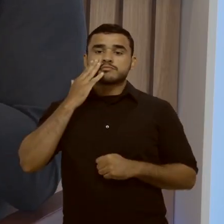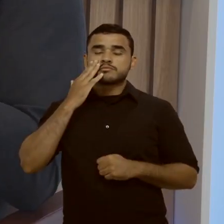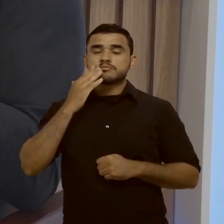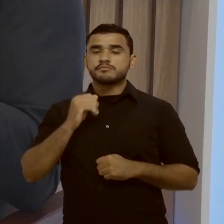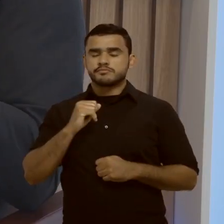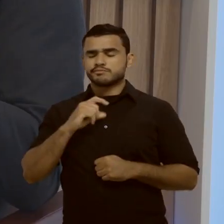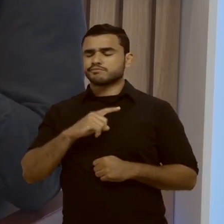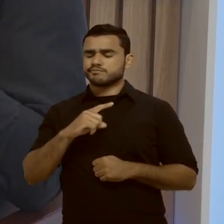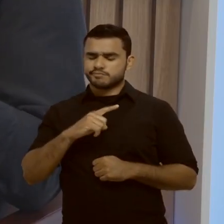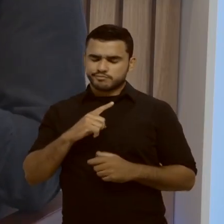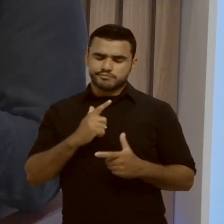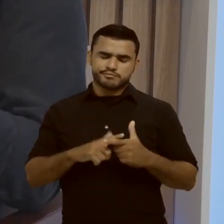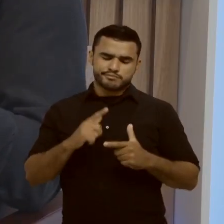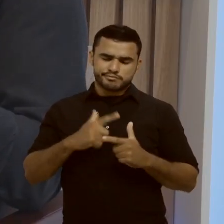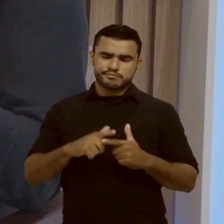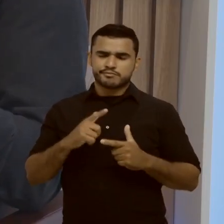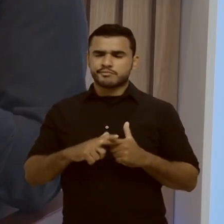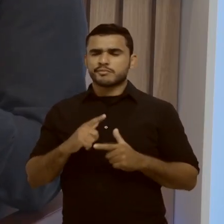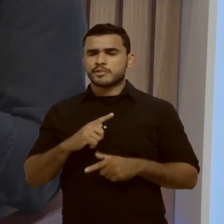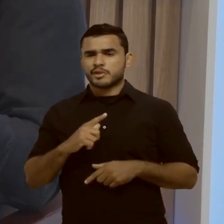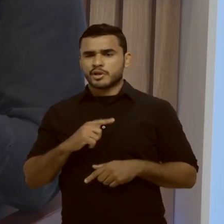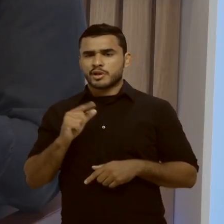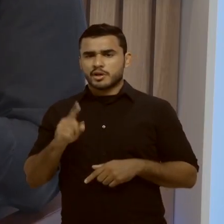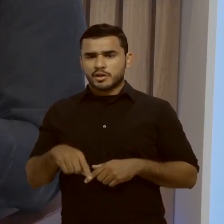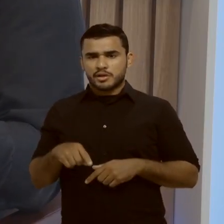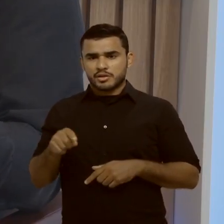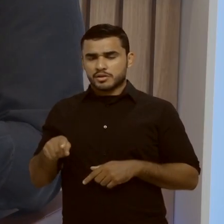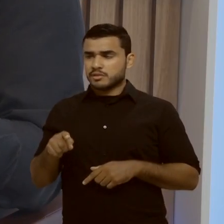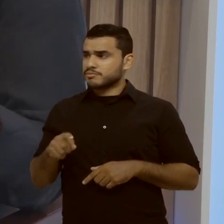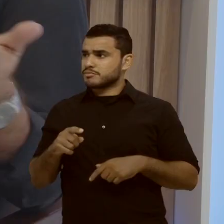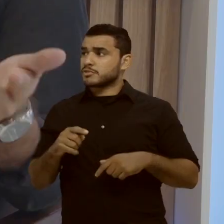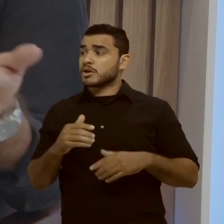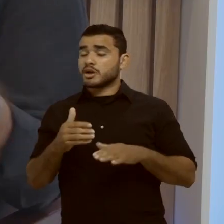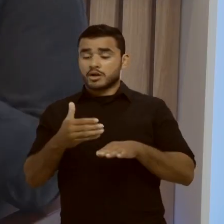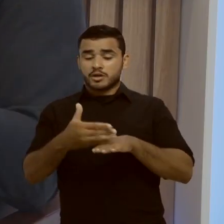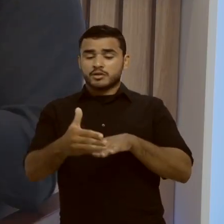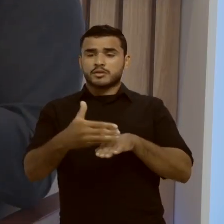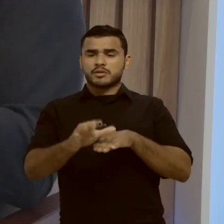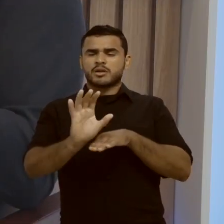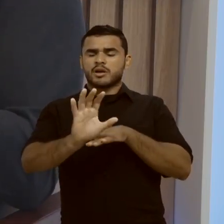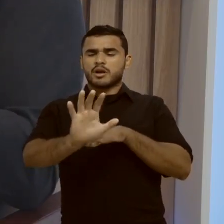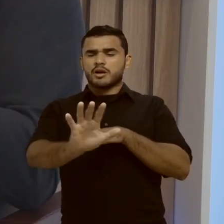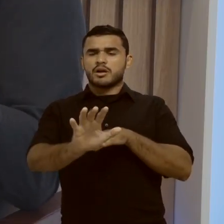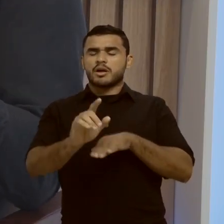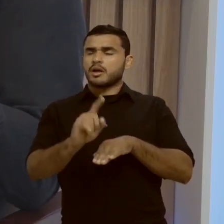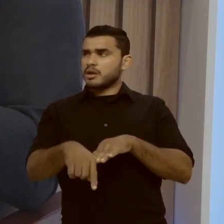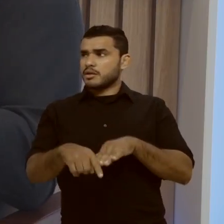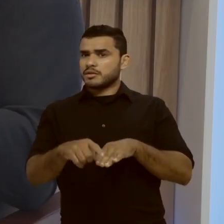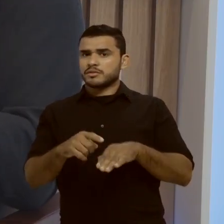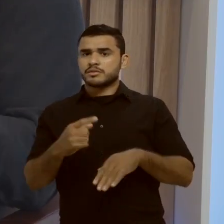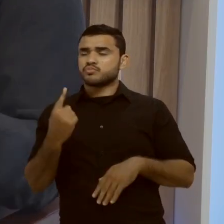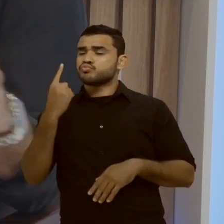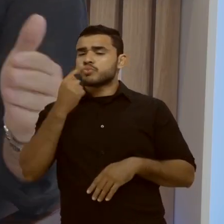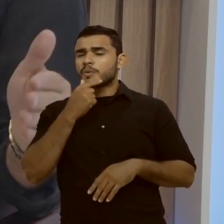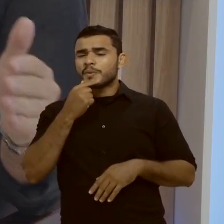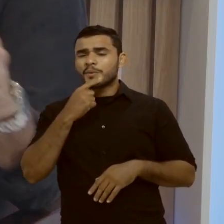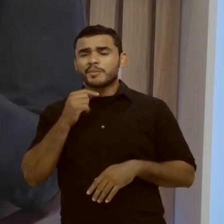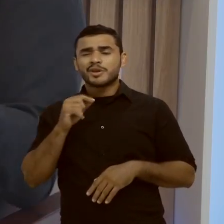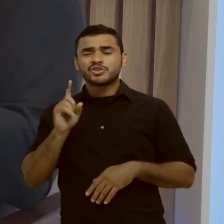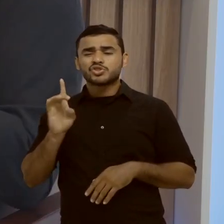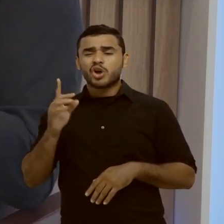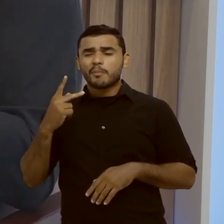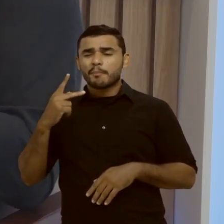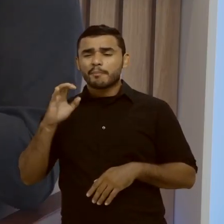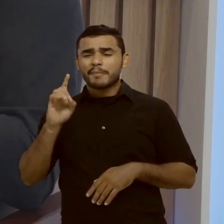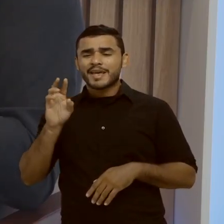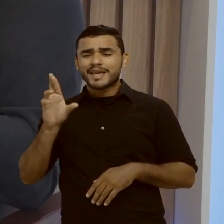muitas falhas, em especial no sistema ofensivo. Pedro Raul, mais uma vez, jogando sozinho praticamente, tentando